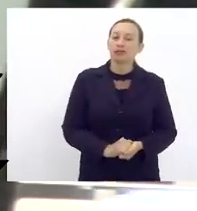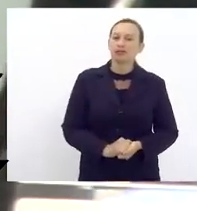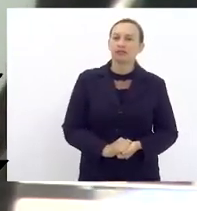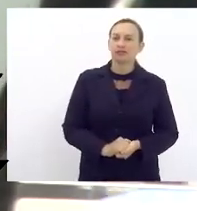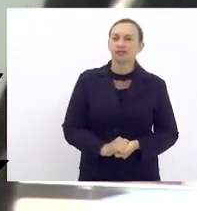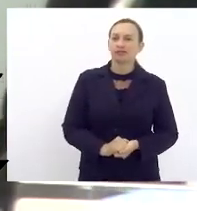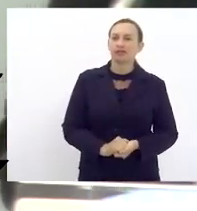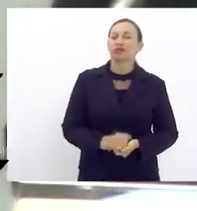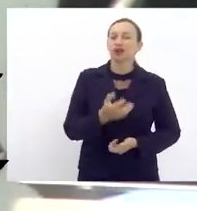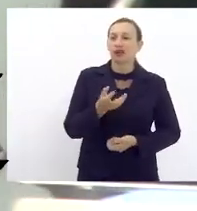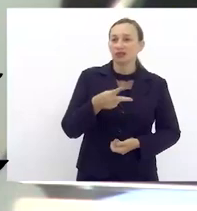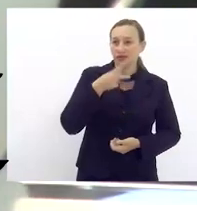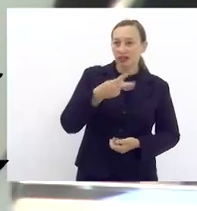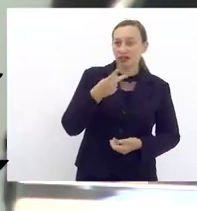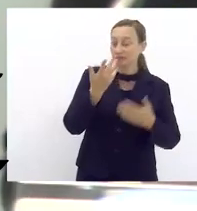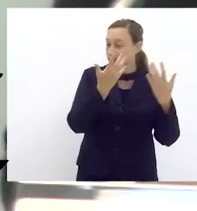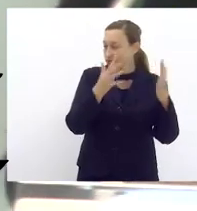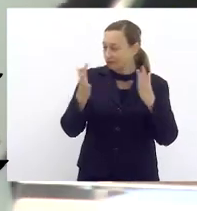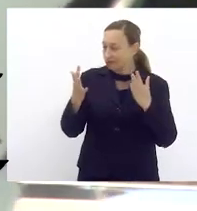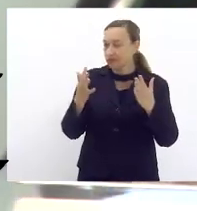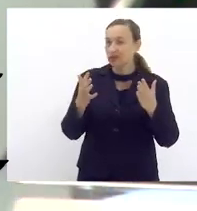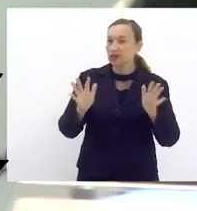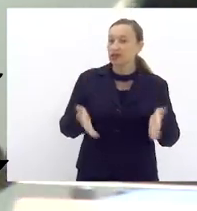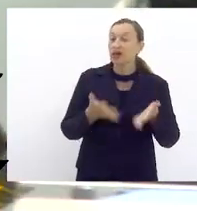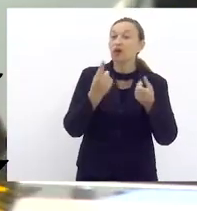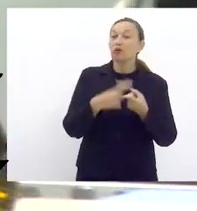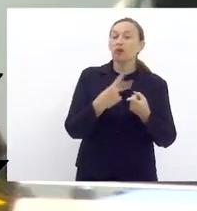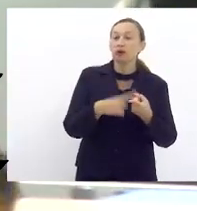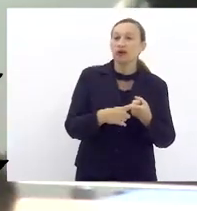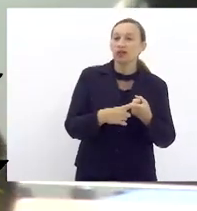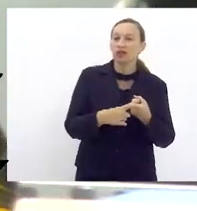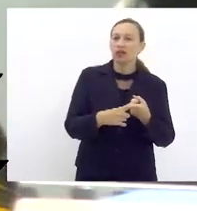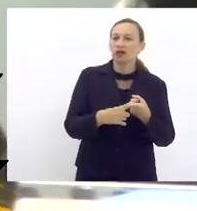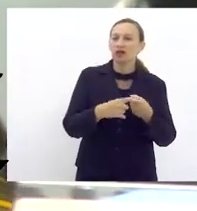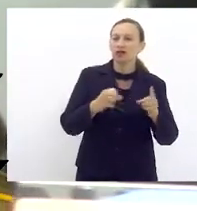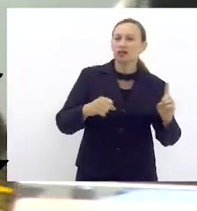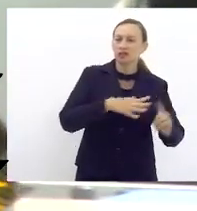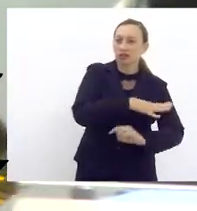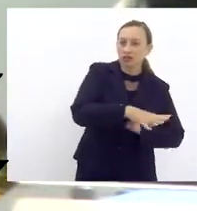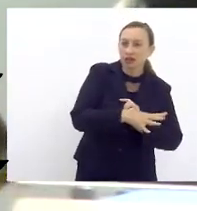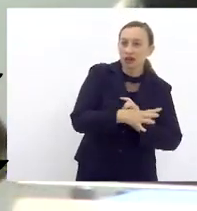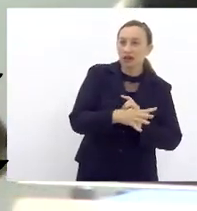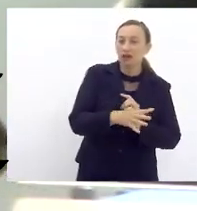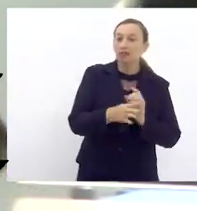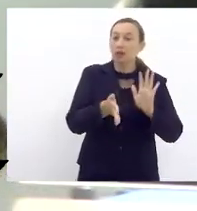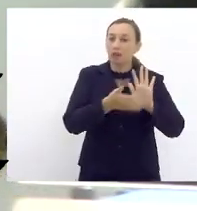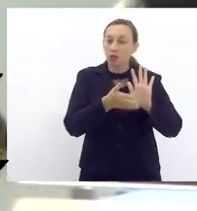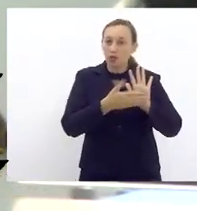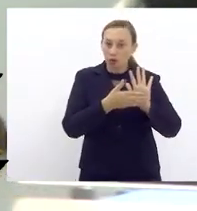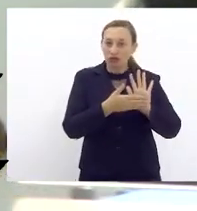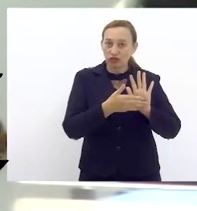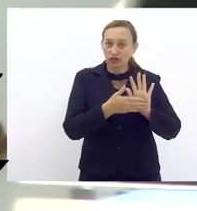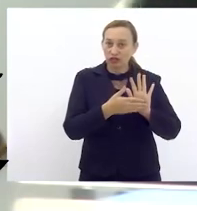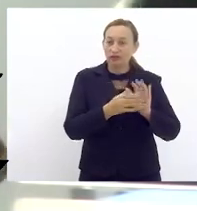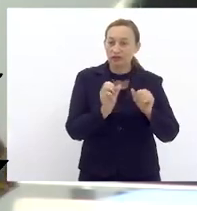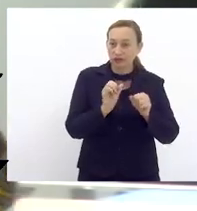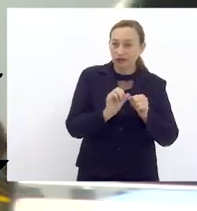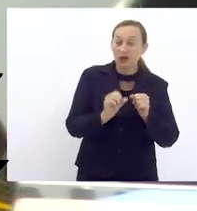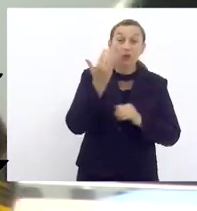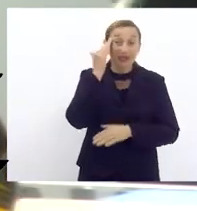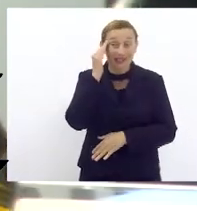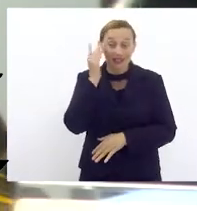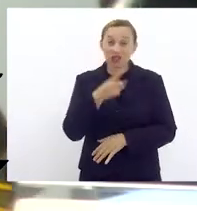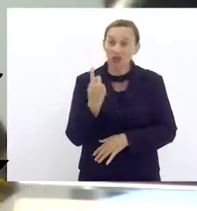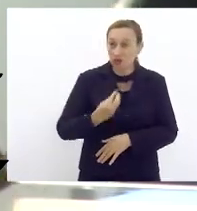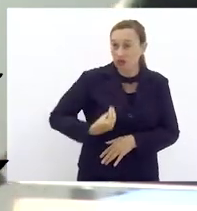quero dizer que eu Saúdo essa iniciativa porque ela traz a sociedade civil para propor e eu entendo